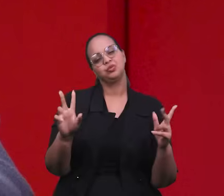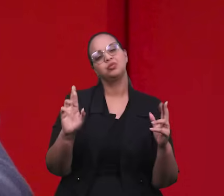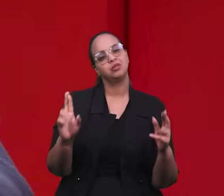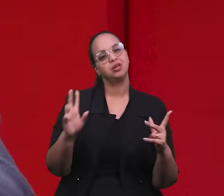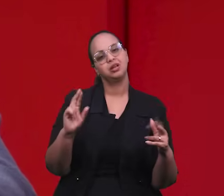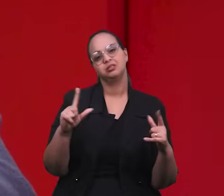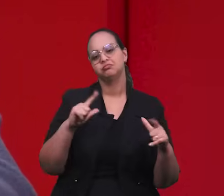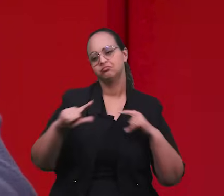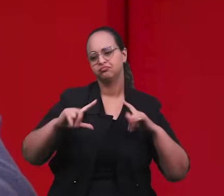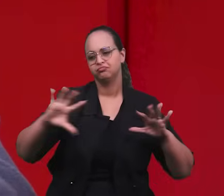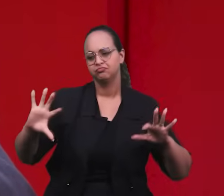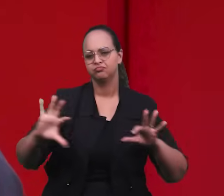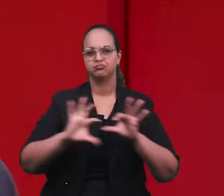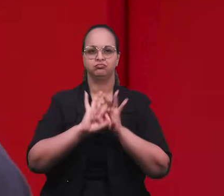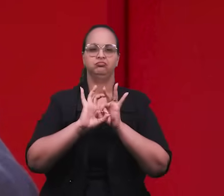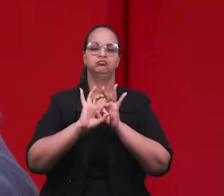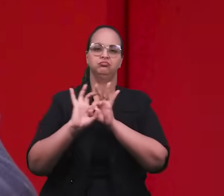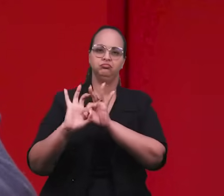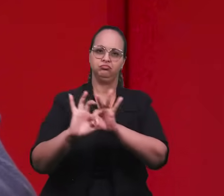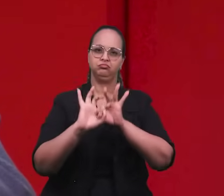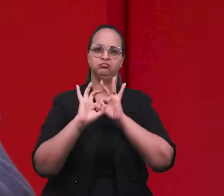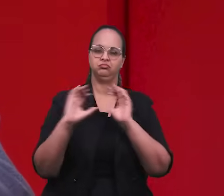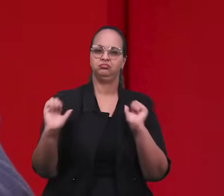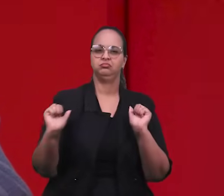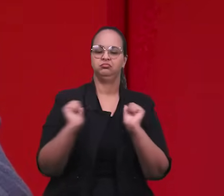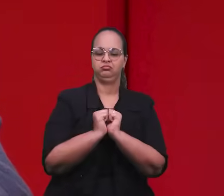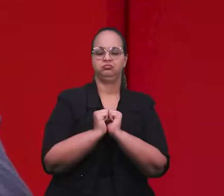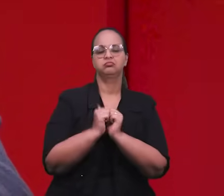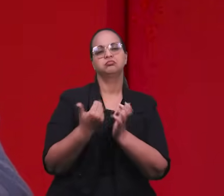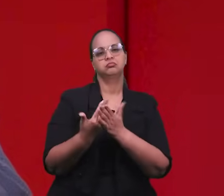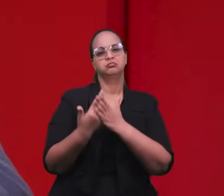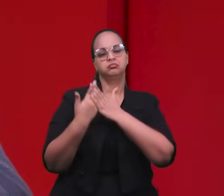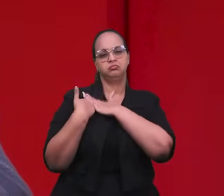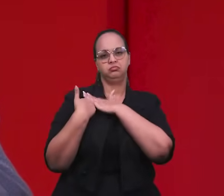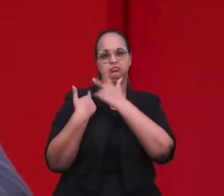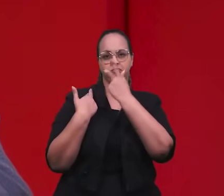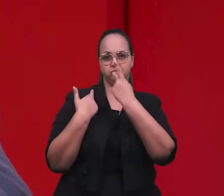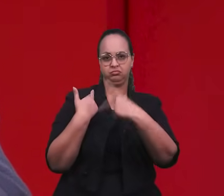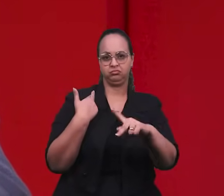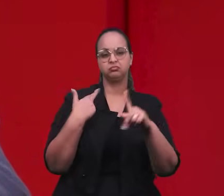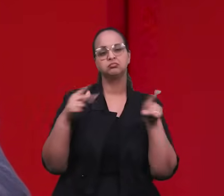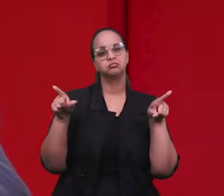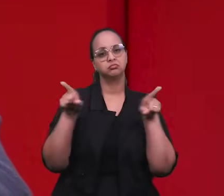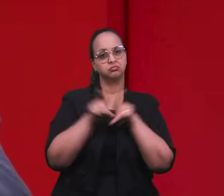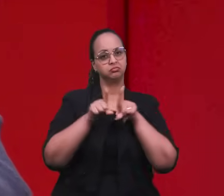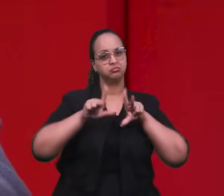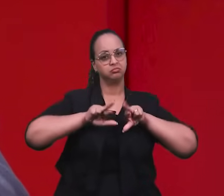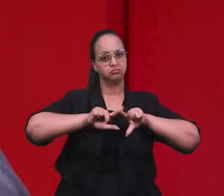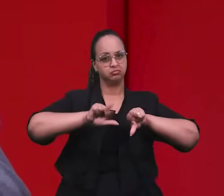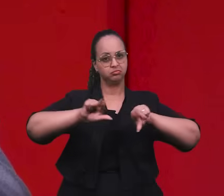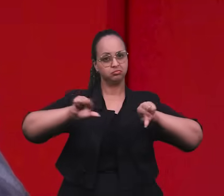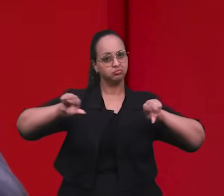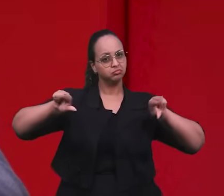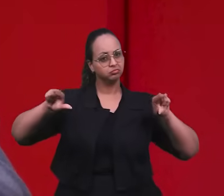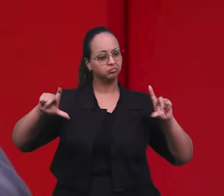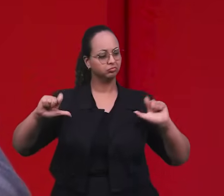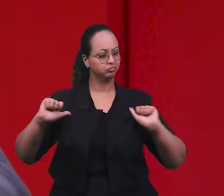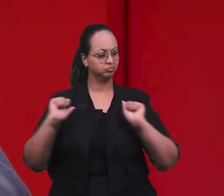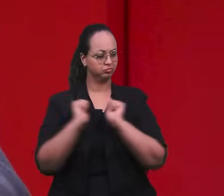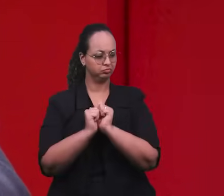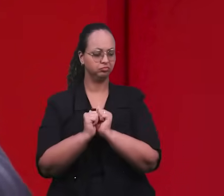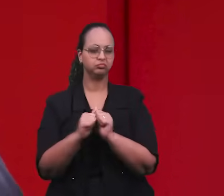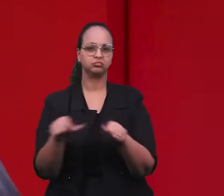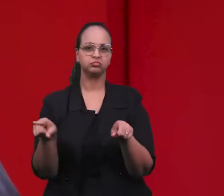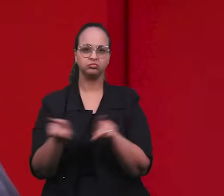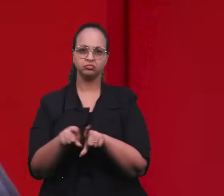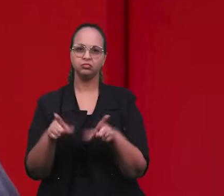trabalha com o corpo, ele tem um grupo que está com ele, na responsabilidade dele, né? Tem várias pessoas que estão junto, que trabalham junto com ele,